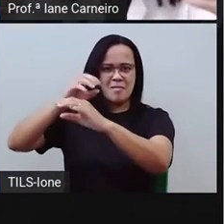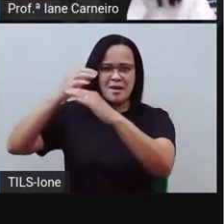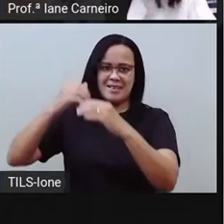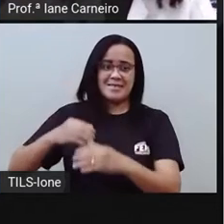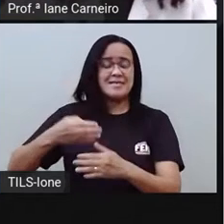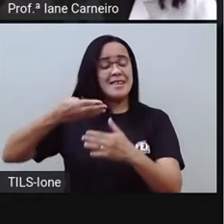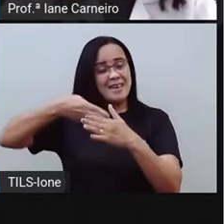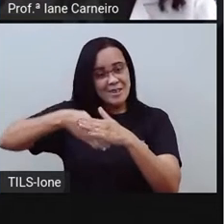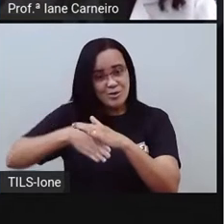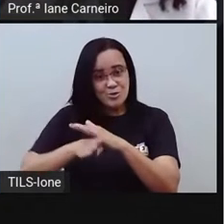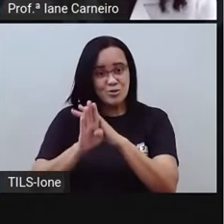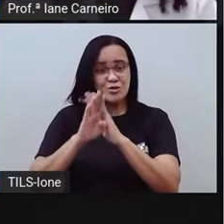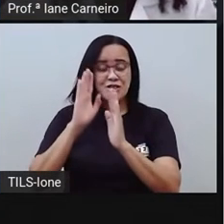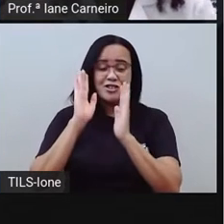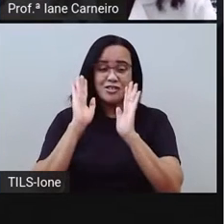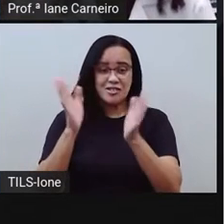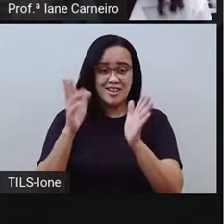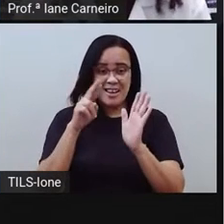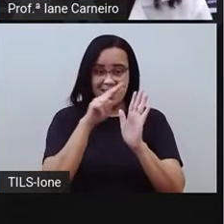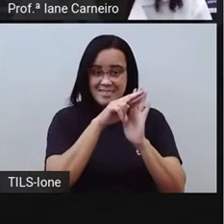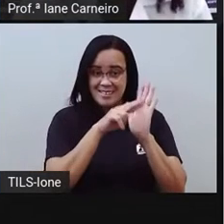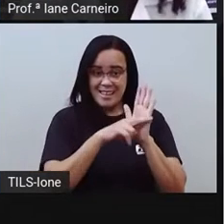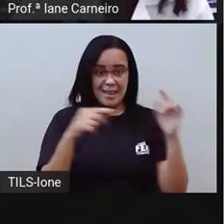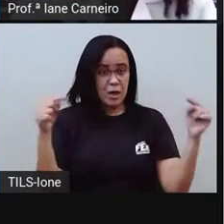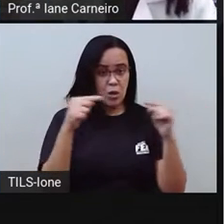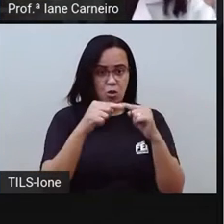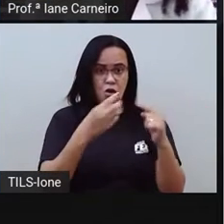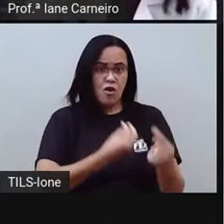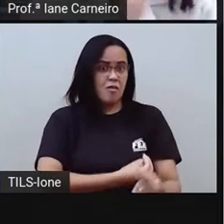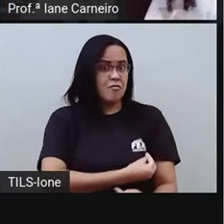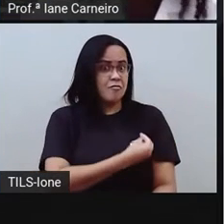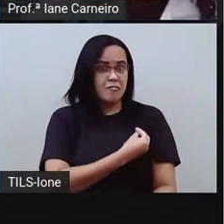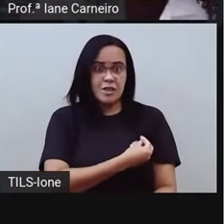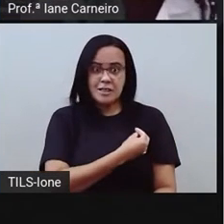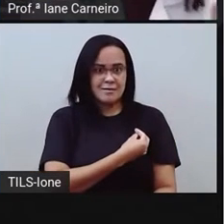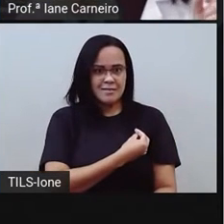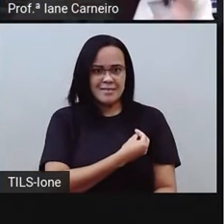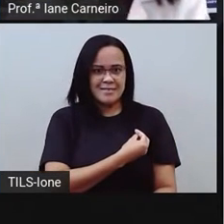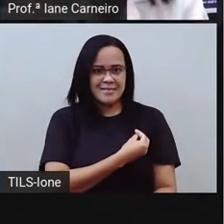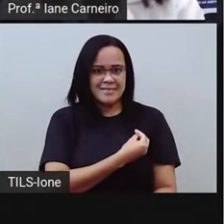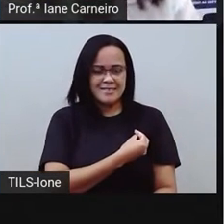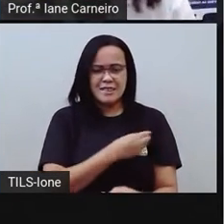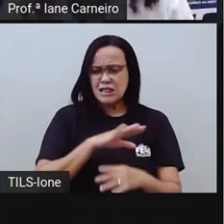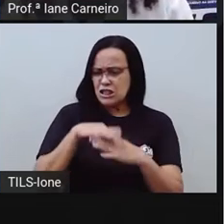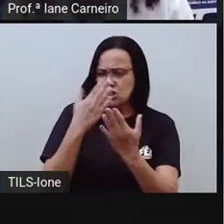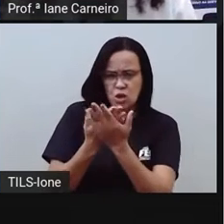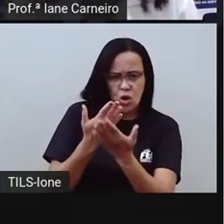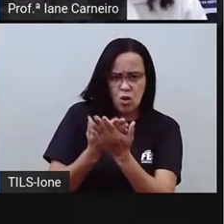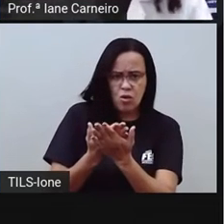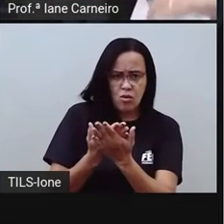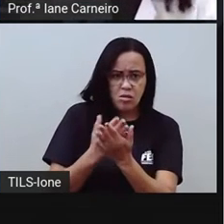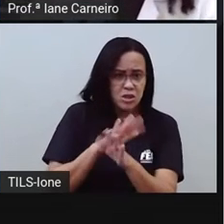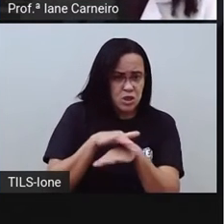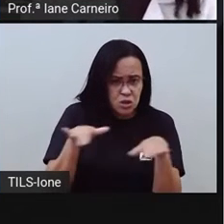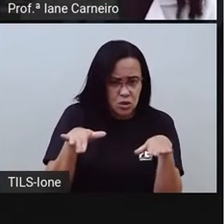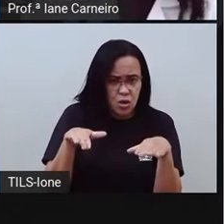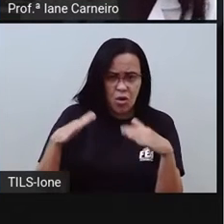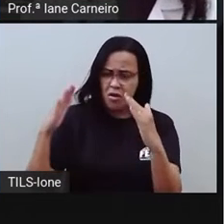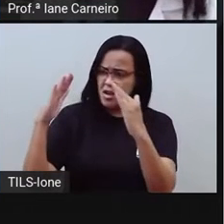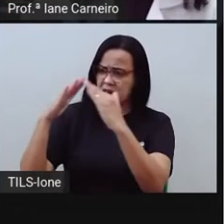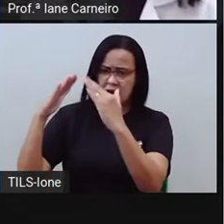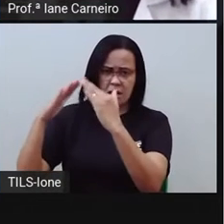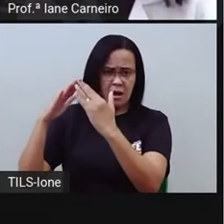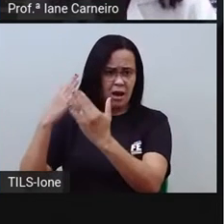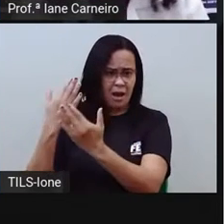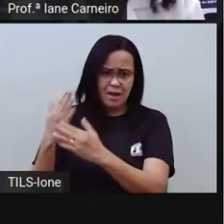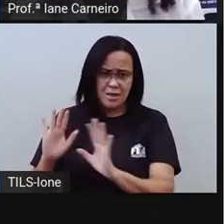porque elas vão servir para a vida toda, né? Não vai servir só na escola, não vai servir só em casa, né? Quando você